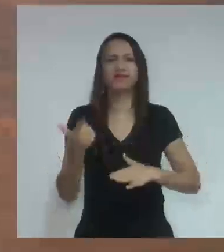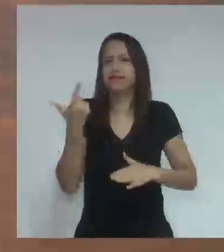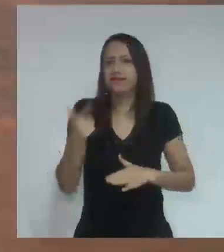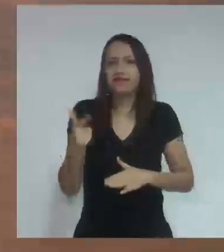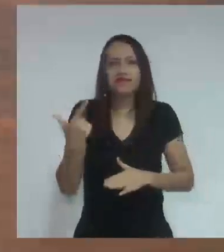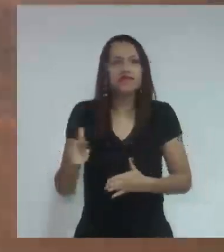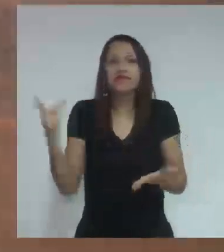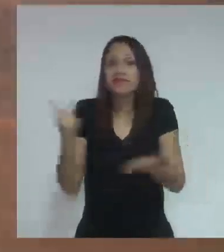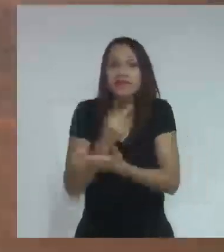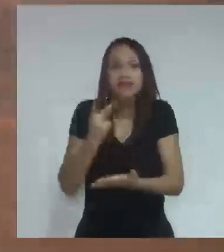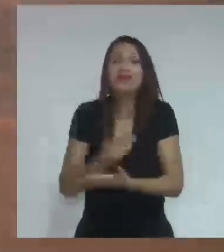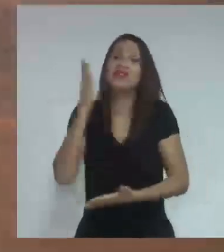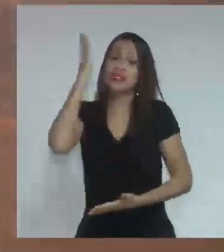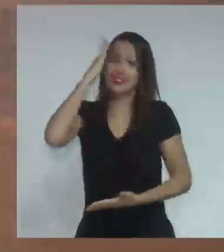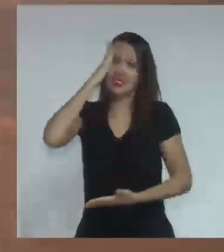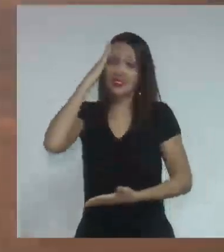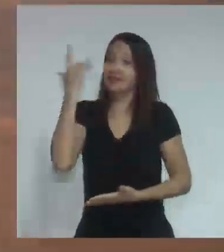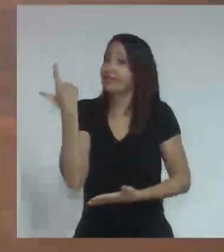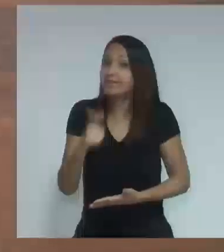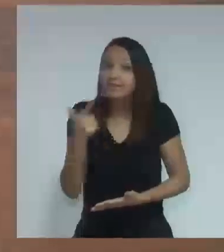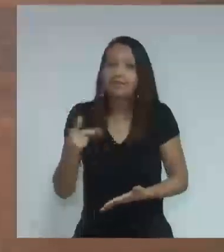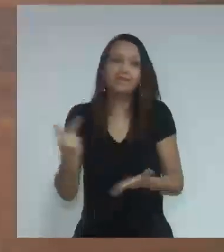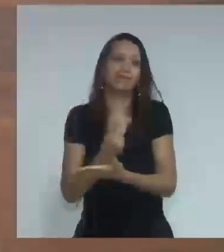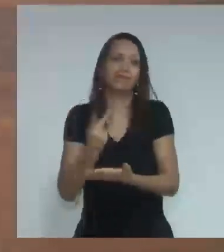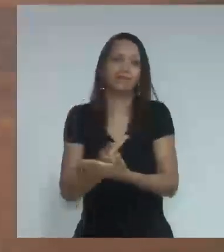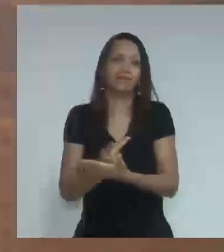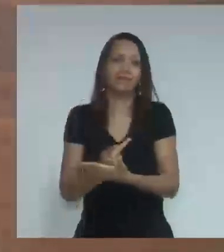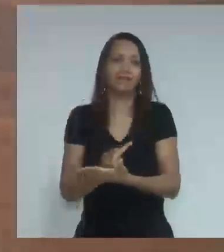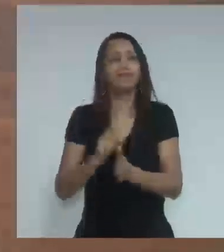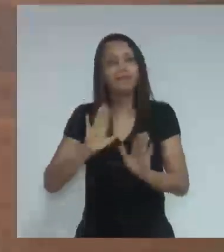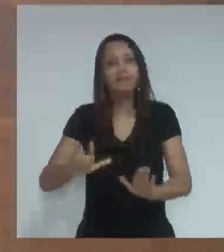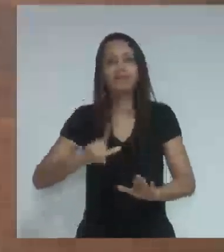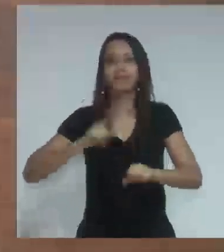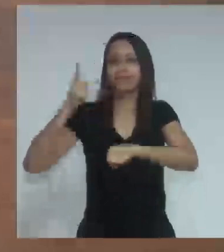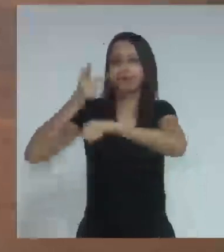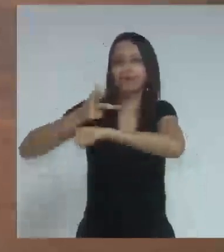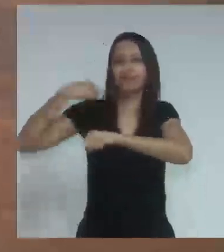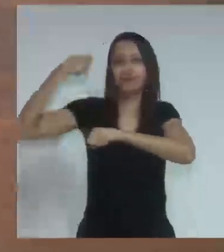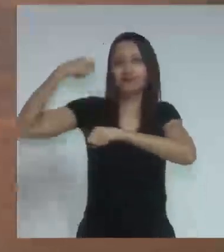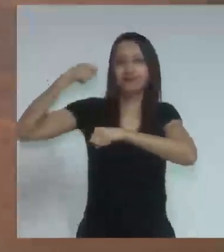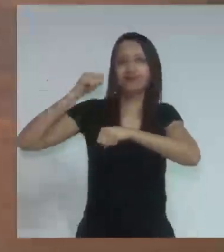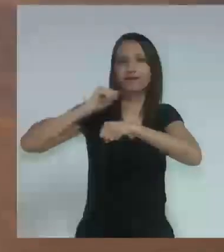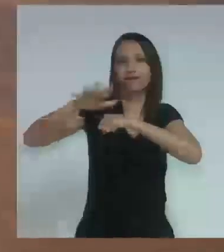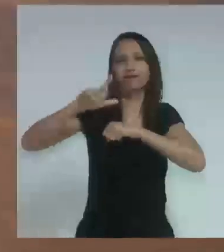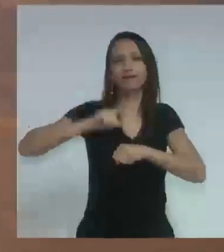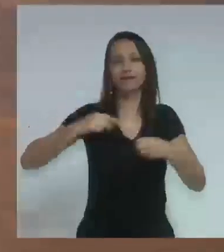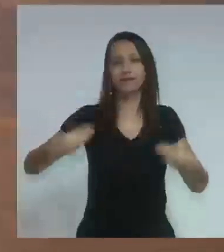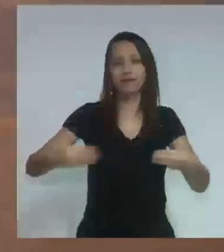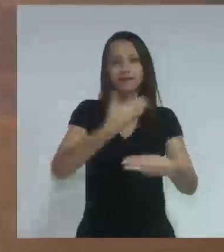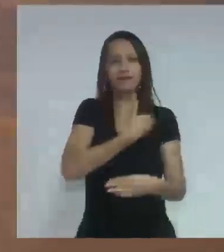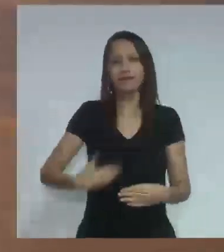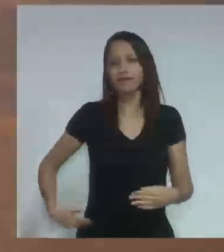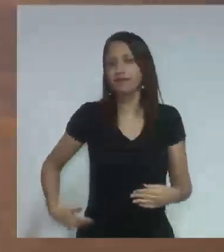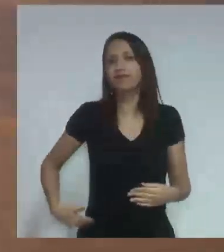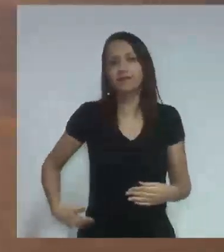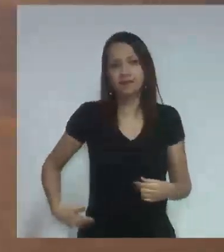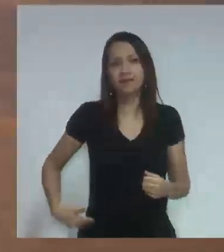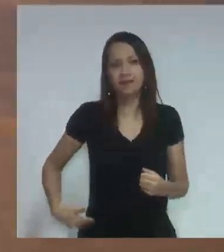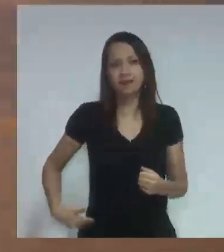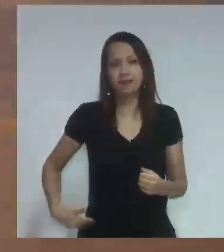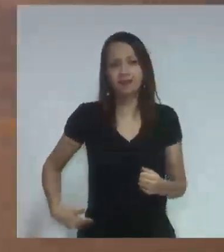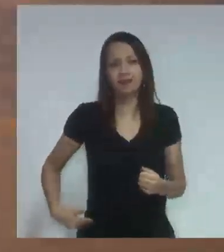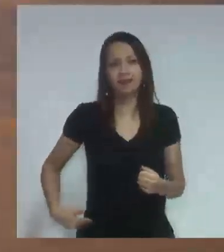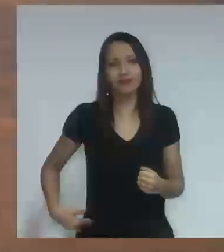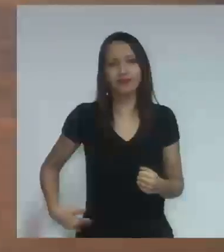que sabia que não existiam. Sabiam. Tanto que fez um vídeo confessando e colocou no Ministério Público, falando que, não,